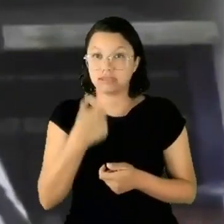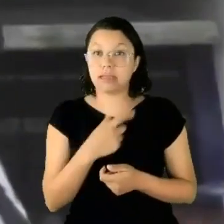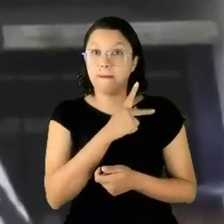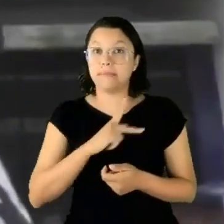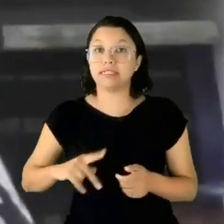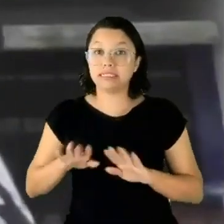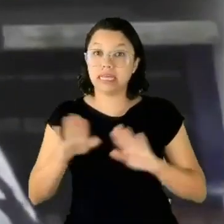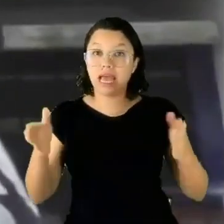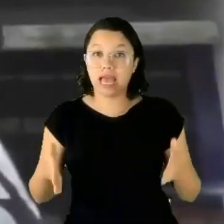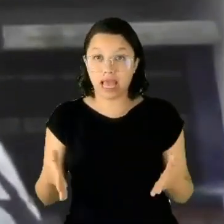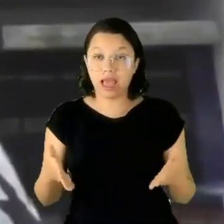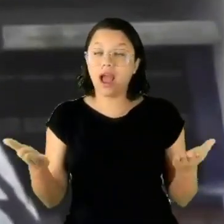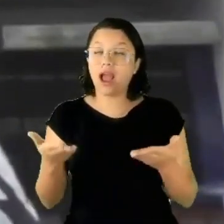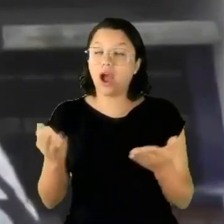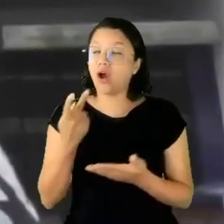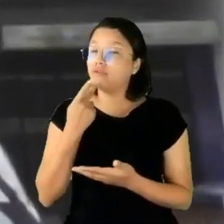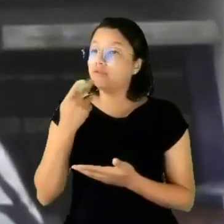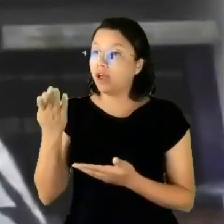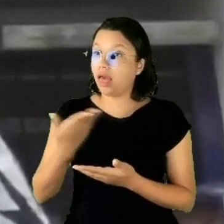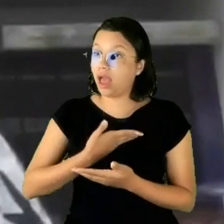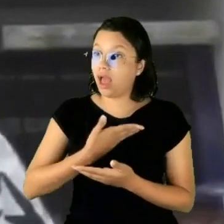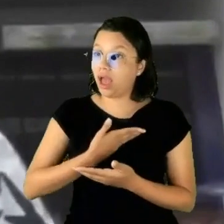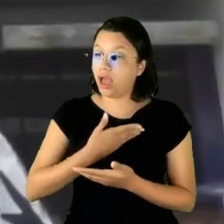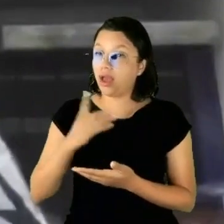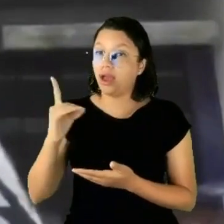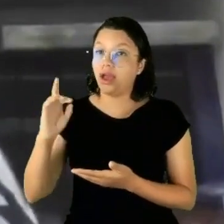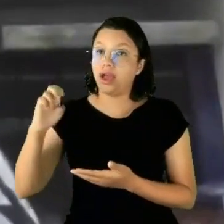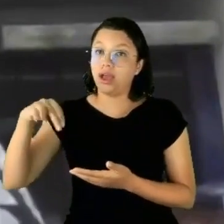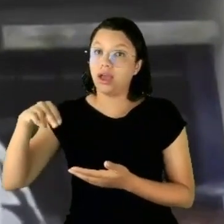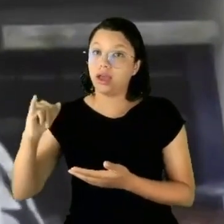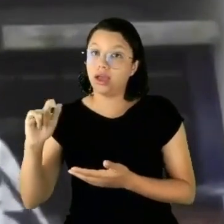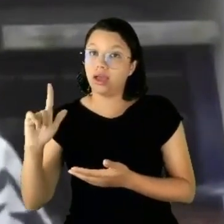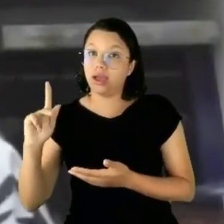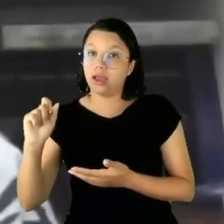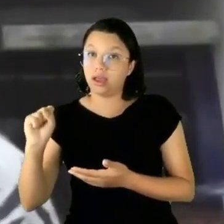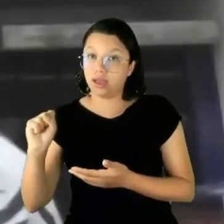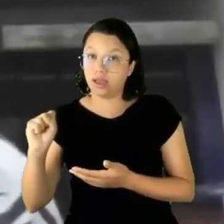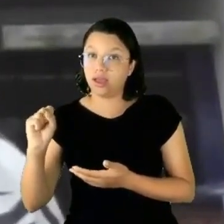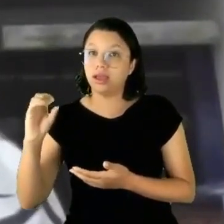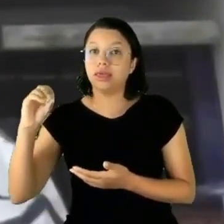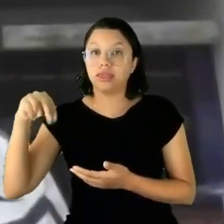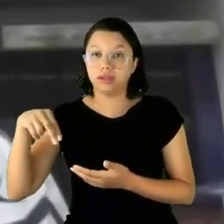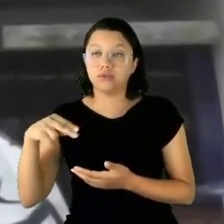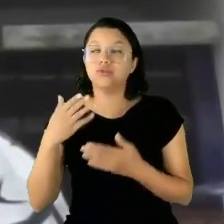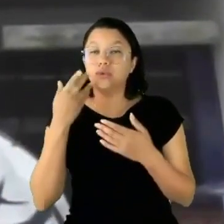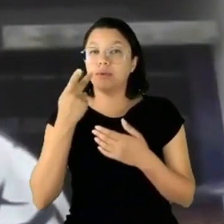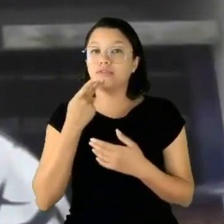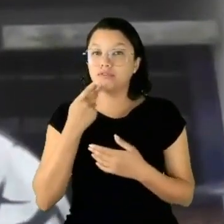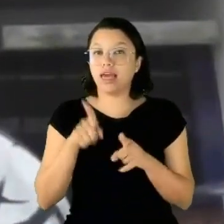imediatamente ao meu colega Denilson para ele fazer a sua exposição.